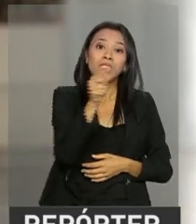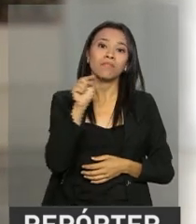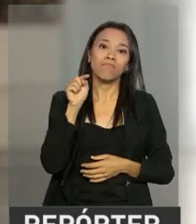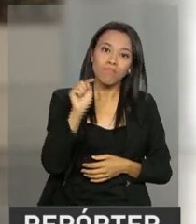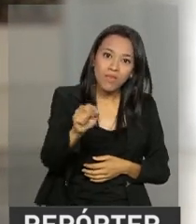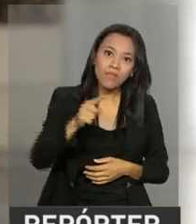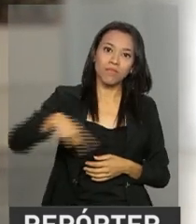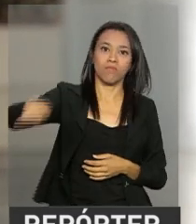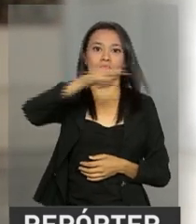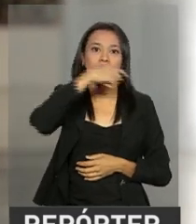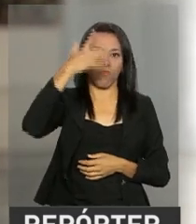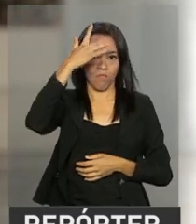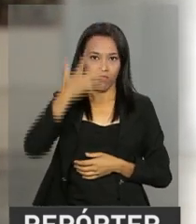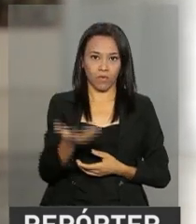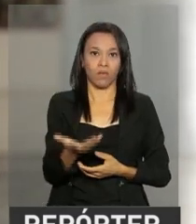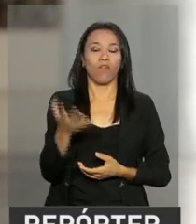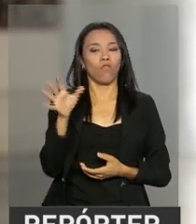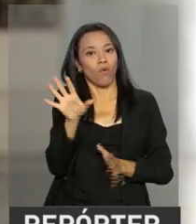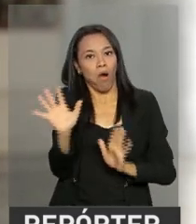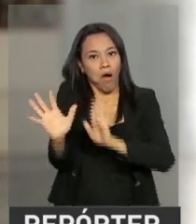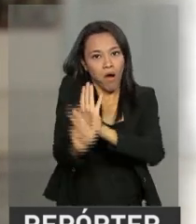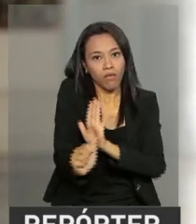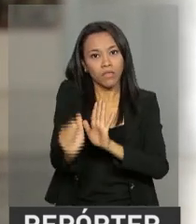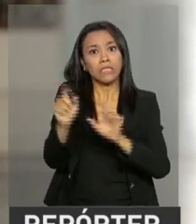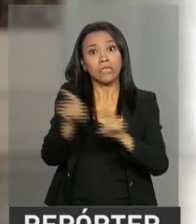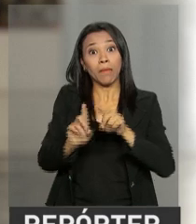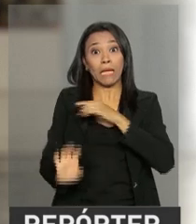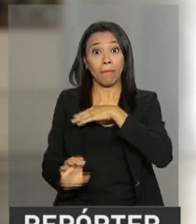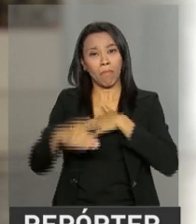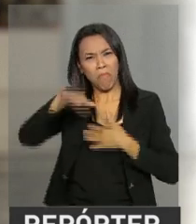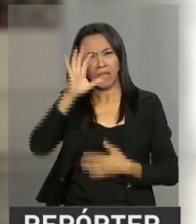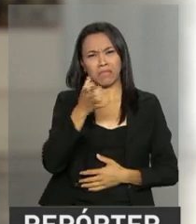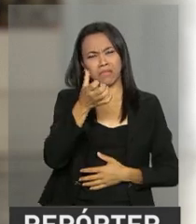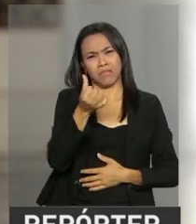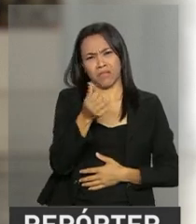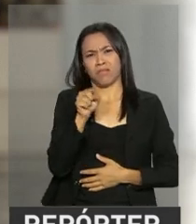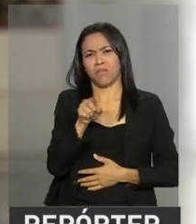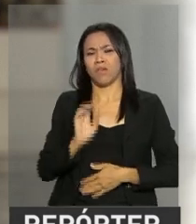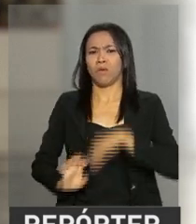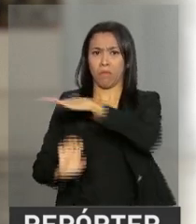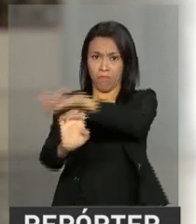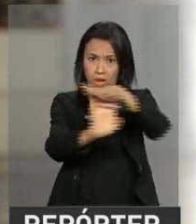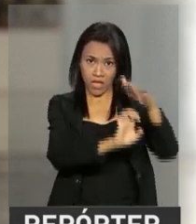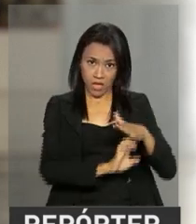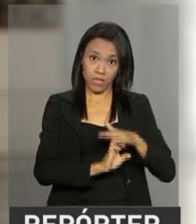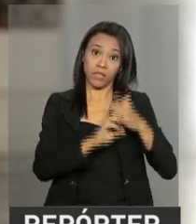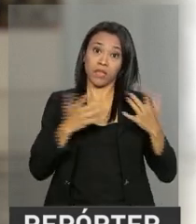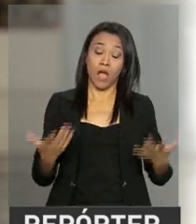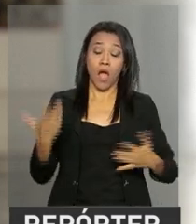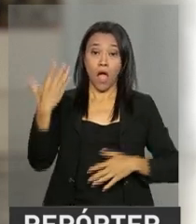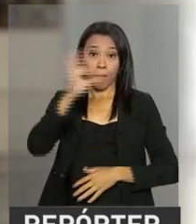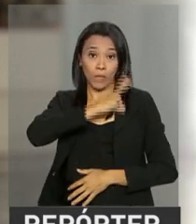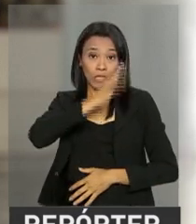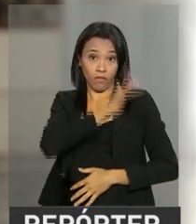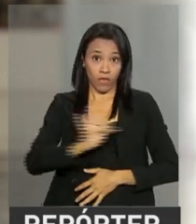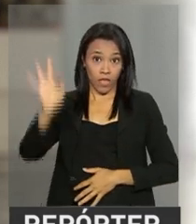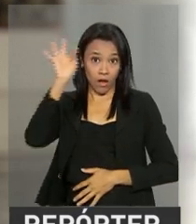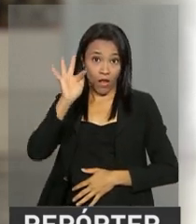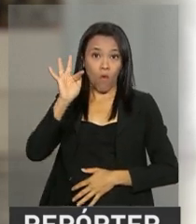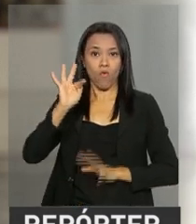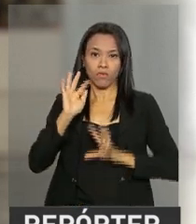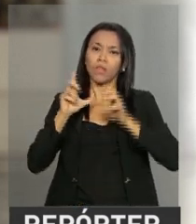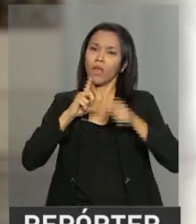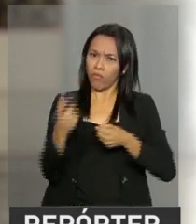empregatícios em mais de 230 empresas. Essa operação, chamada de Melaço pela Polícia Federal, foi conduzida em